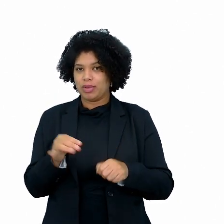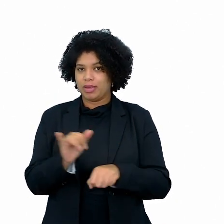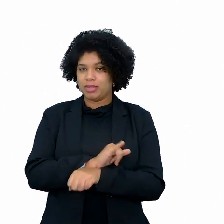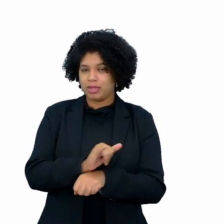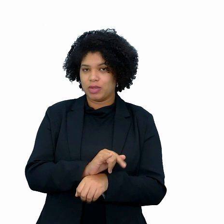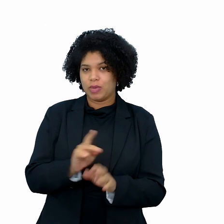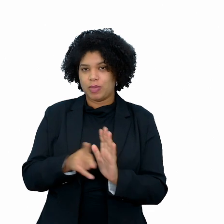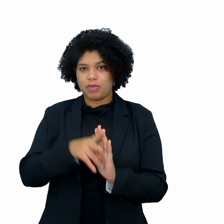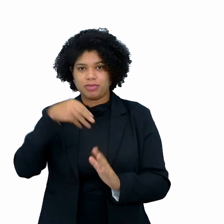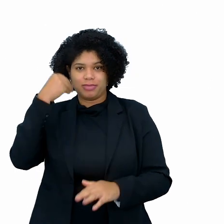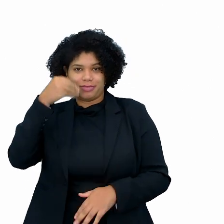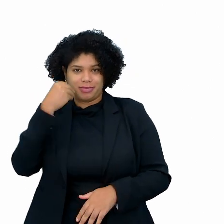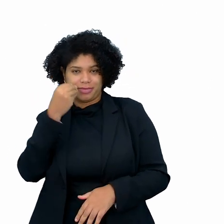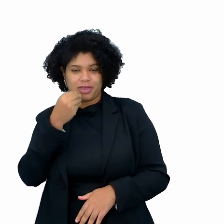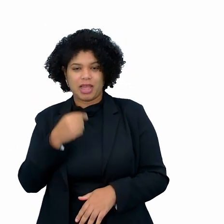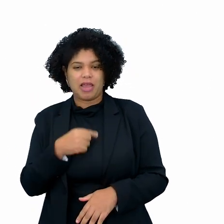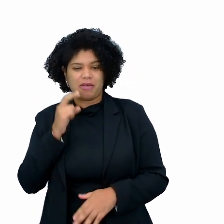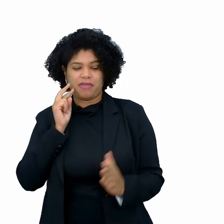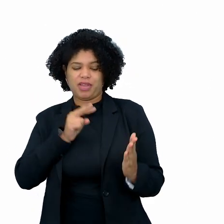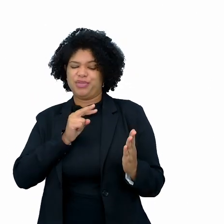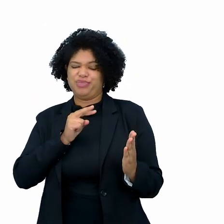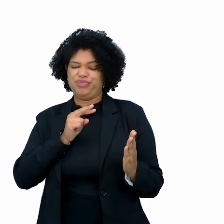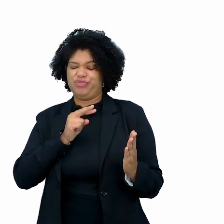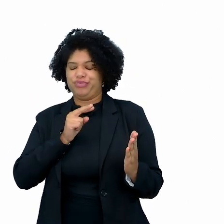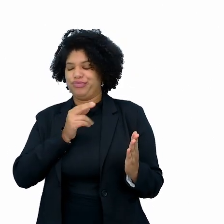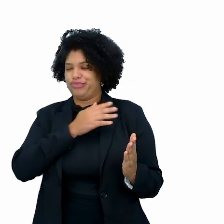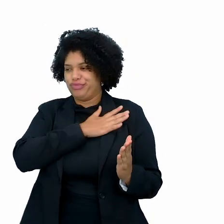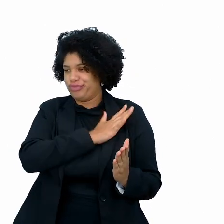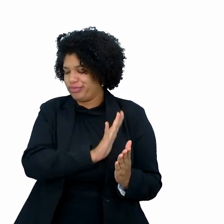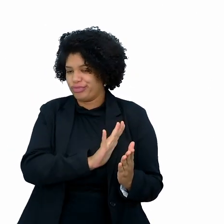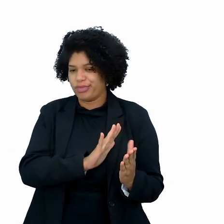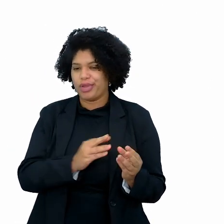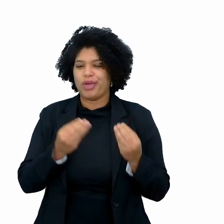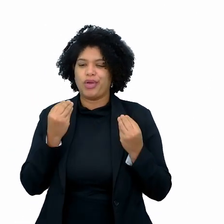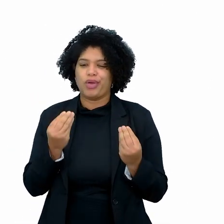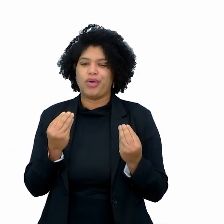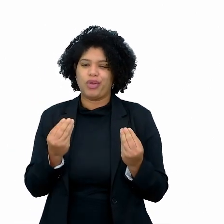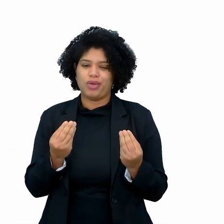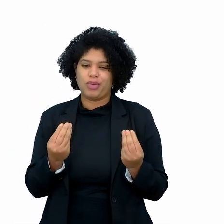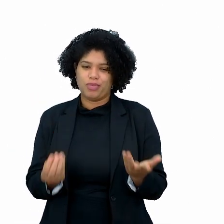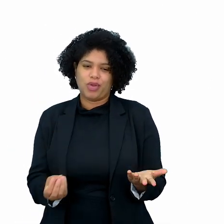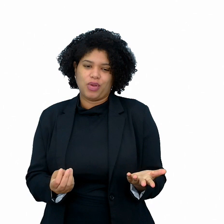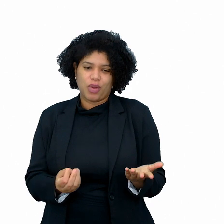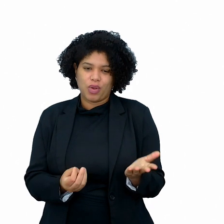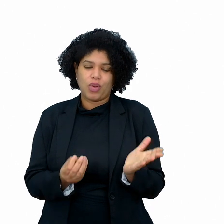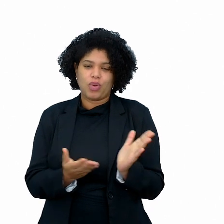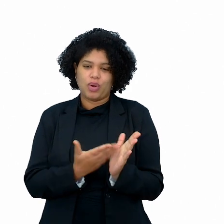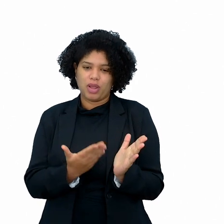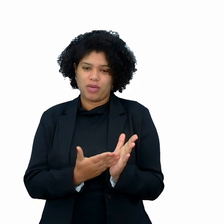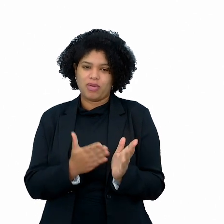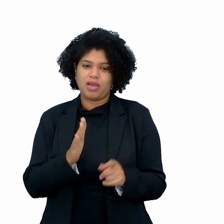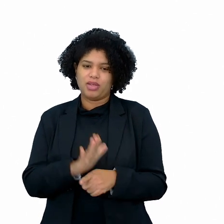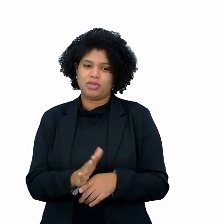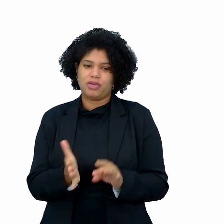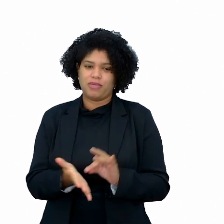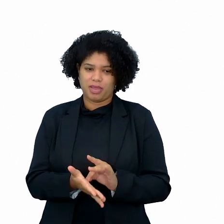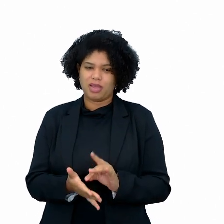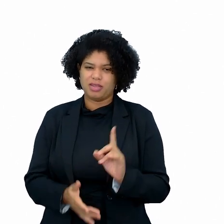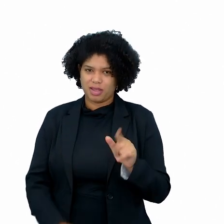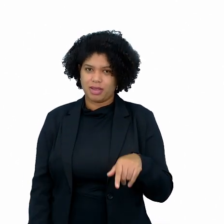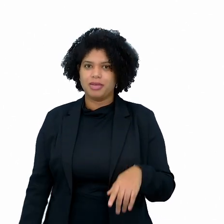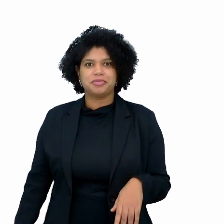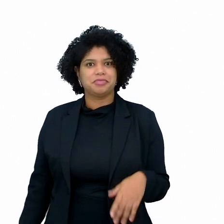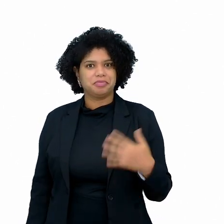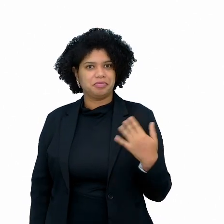evidências. Eu olhei ele com preconceito. Falei, impossível ter um livro que colabora com isso e aquilo. E